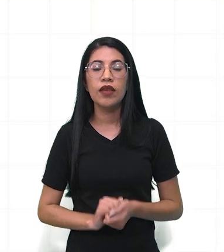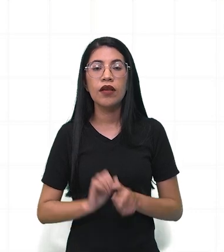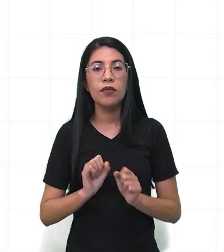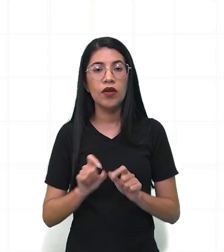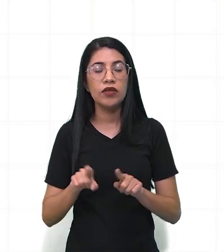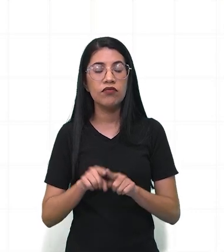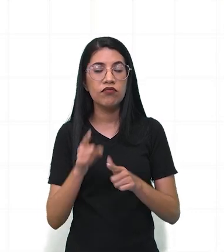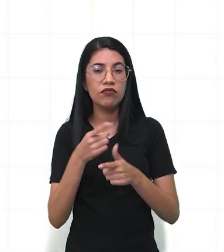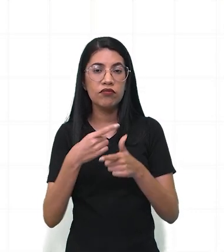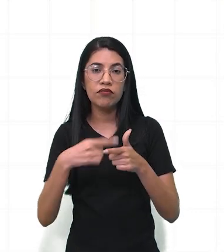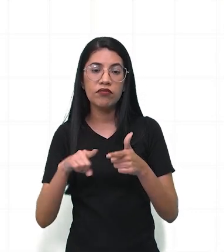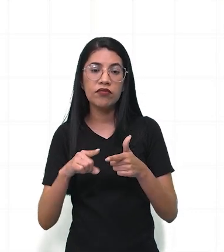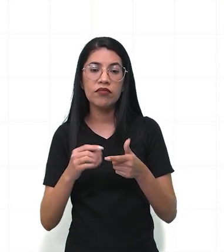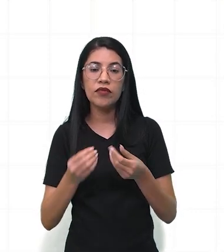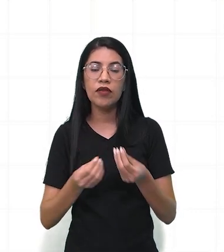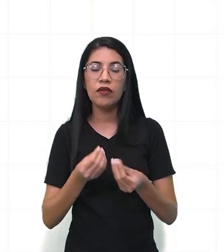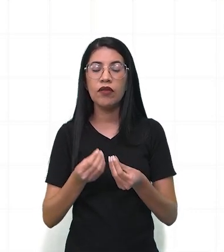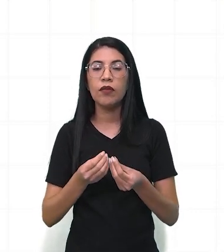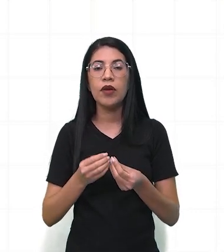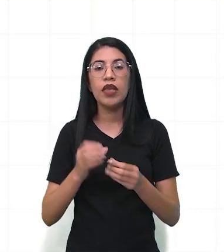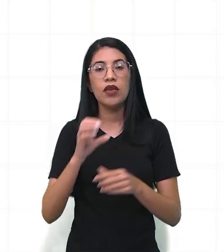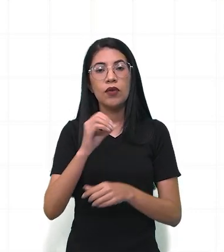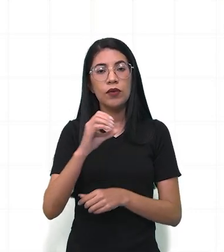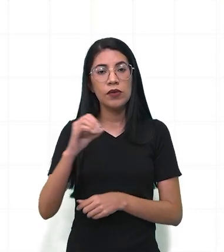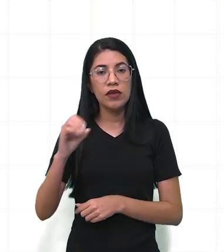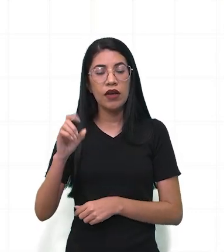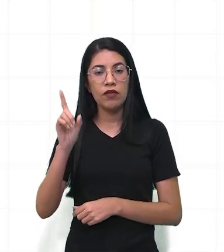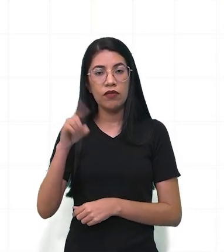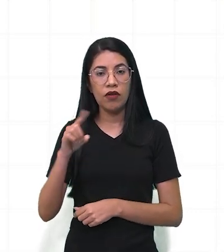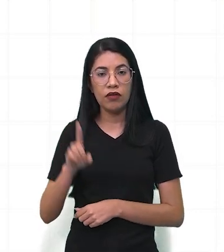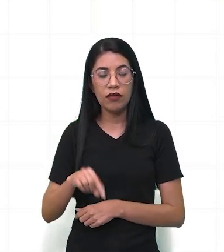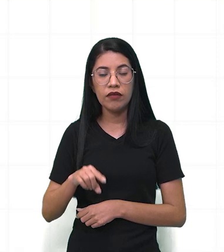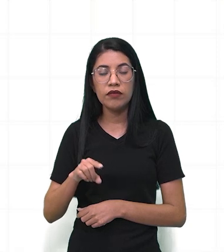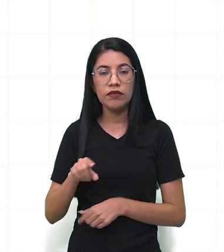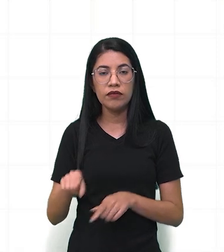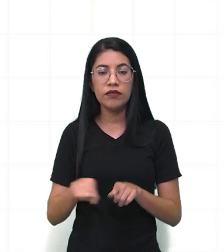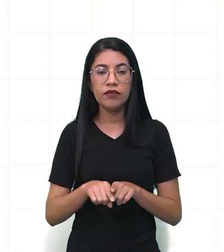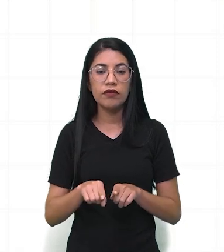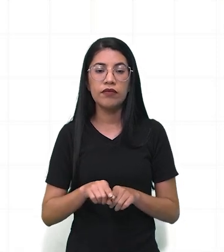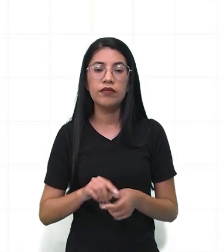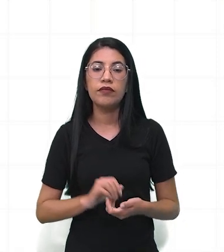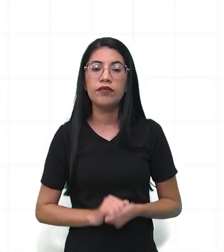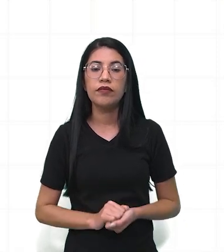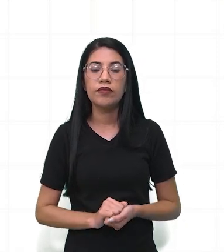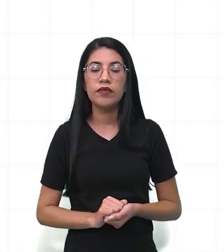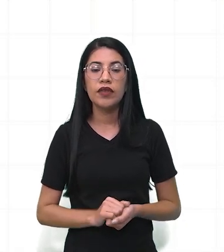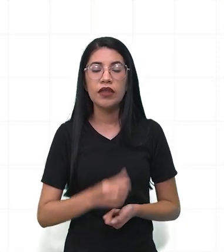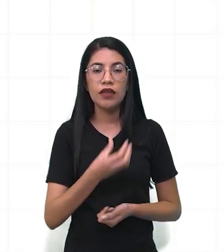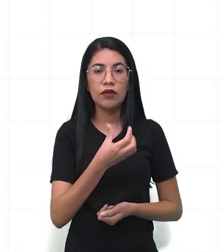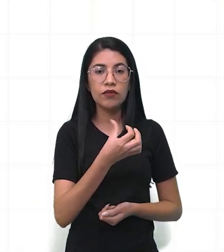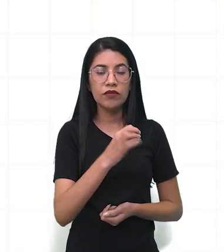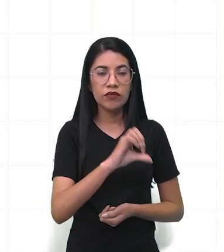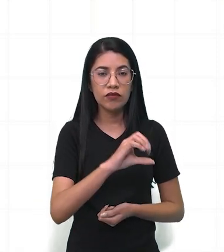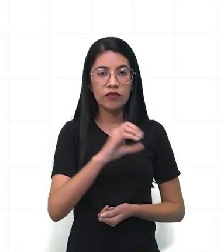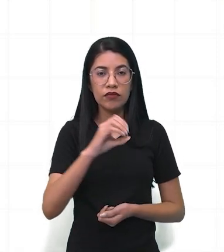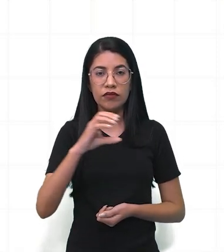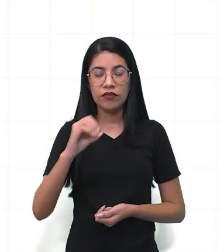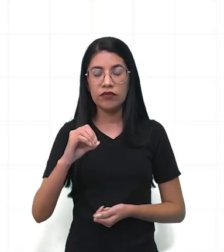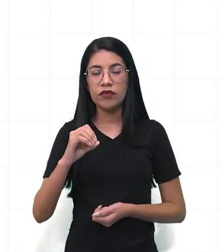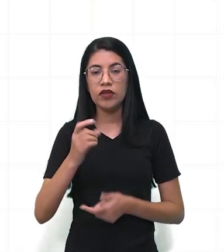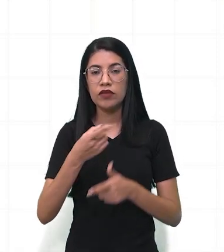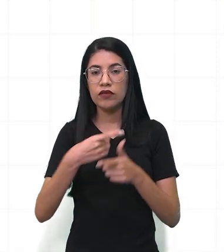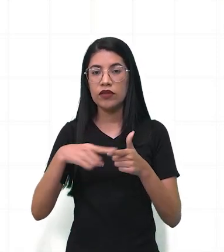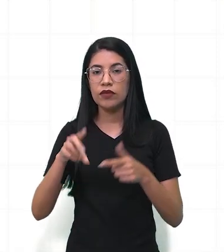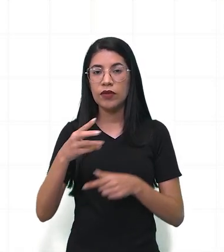pode simplificar porque a gente já sabe, né? Isso daqui, ó. 900 dividido por 36, isso